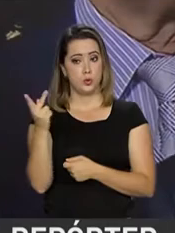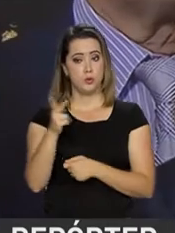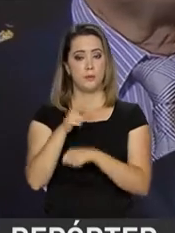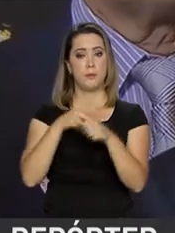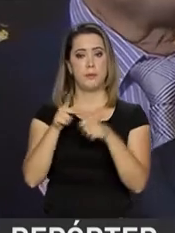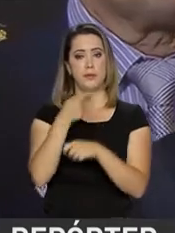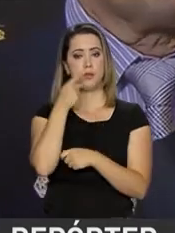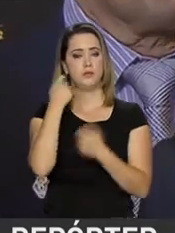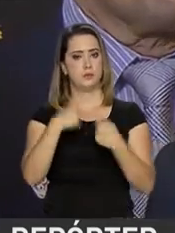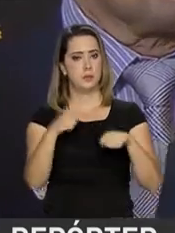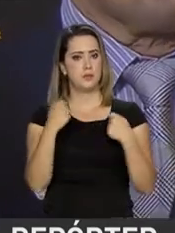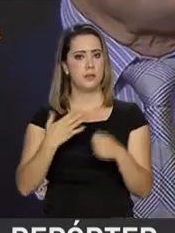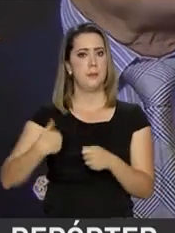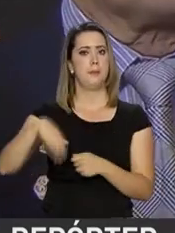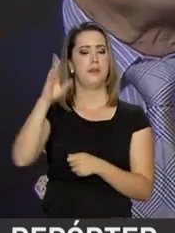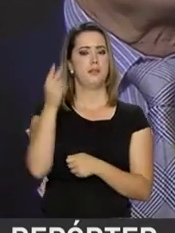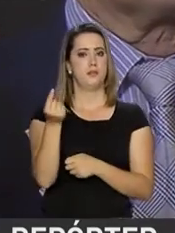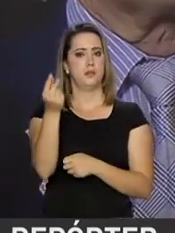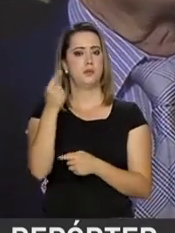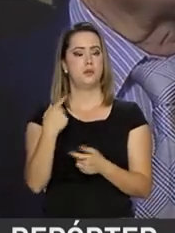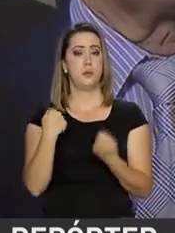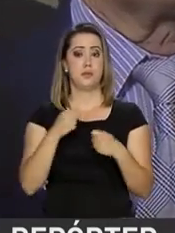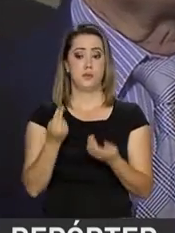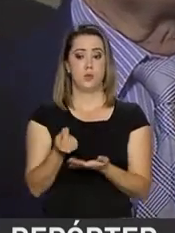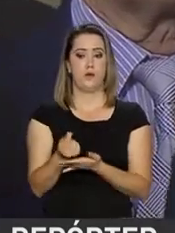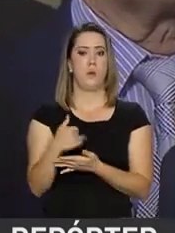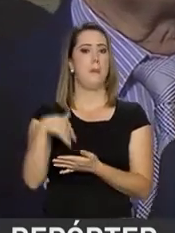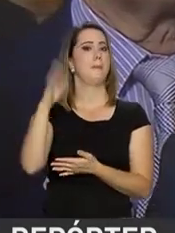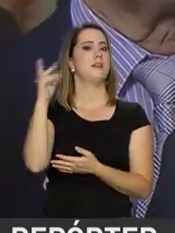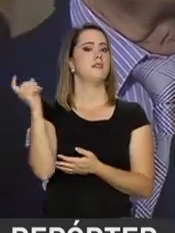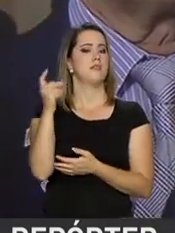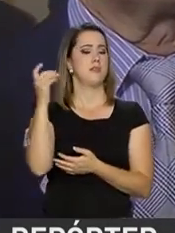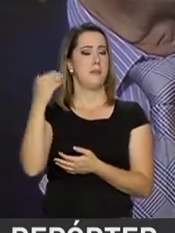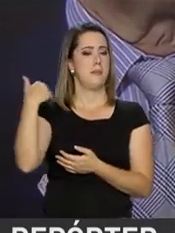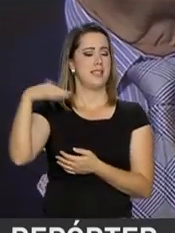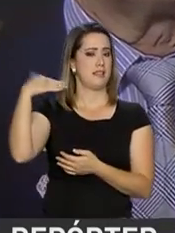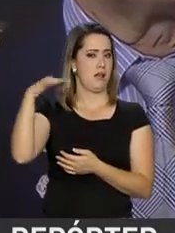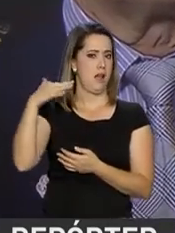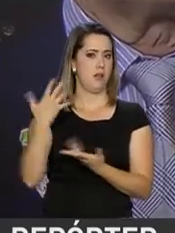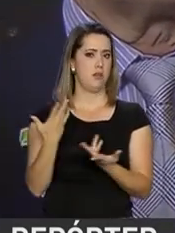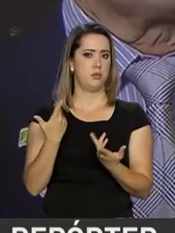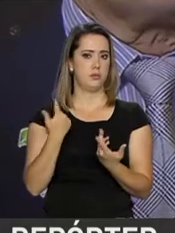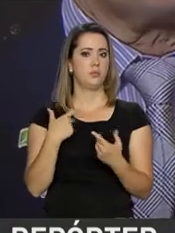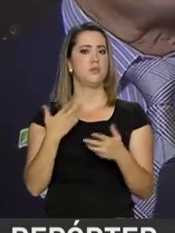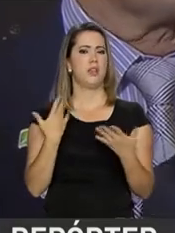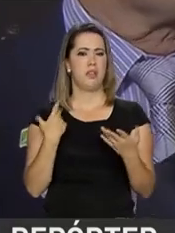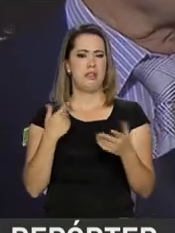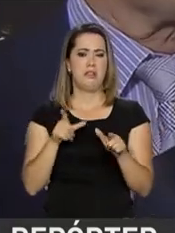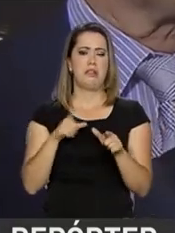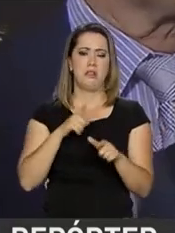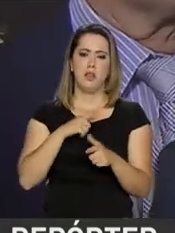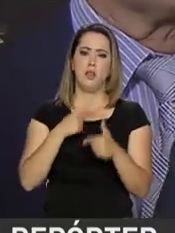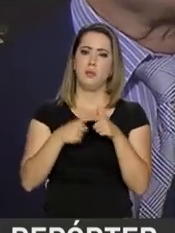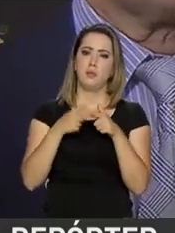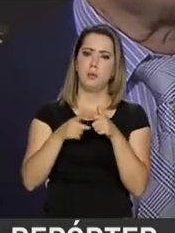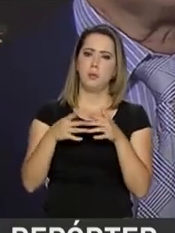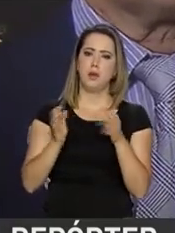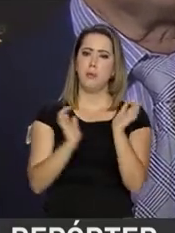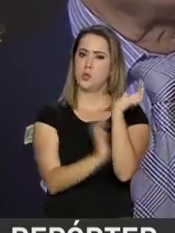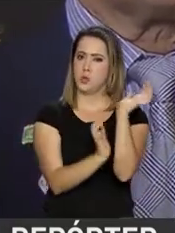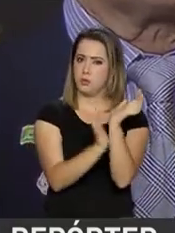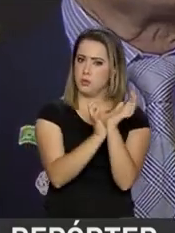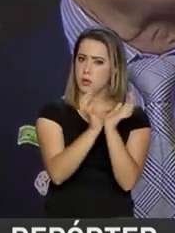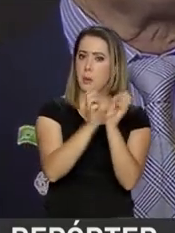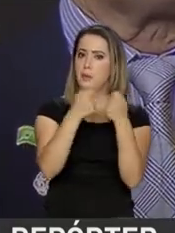precisamos agregar mais valor às nossas exportações disturbed desobstruir alguns mecanismos estão pouco emperradas ainda e